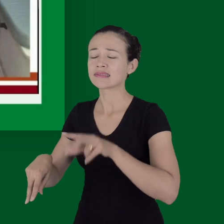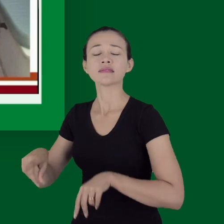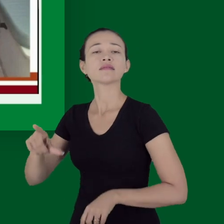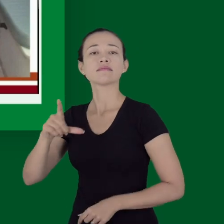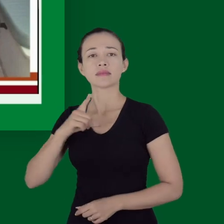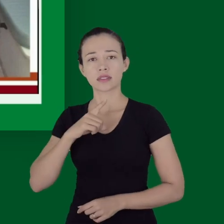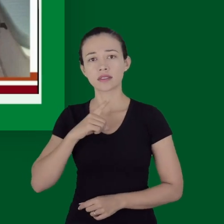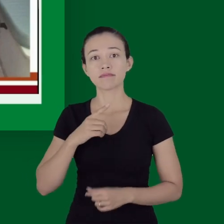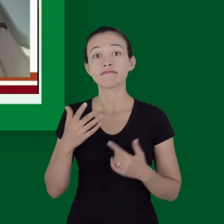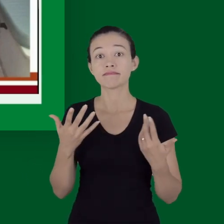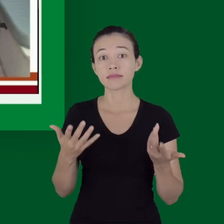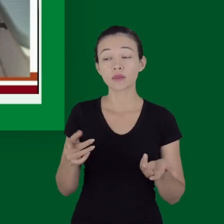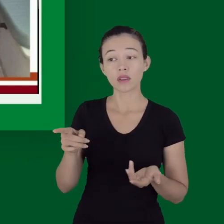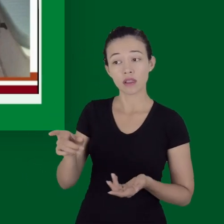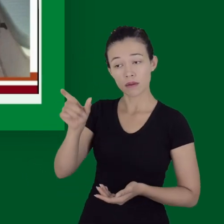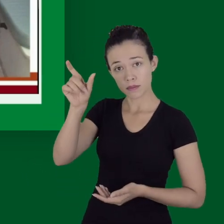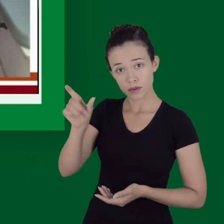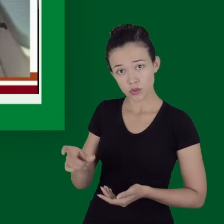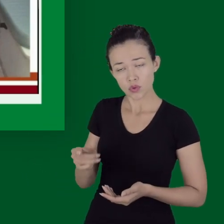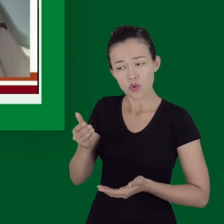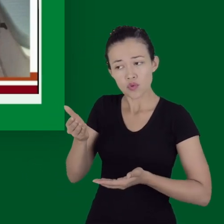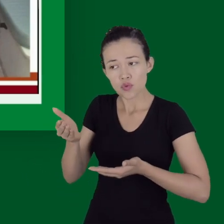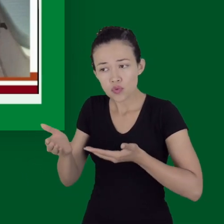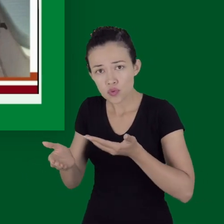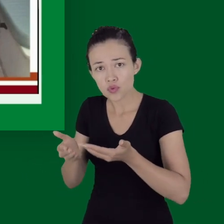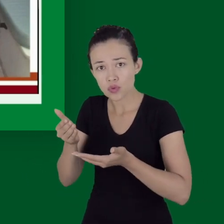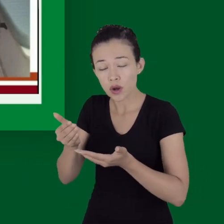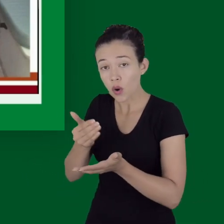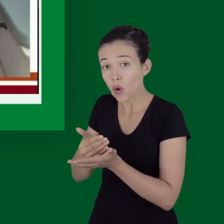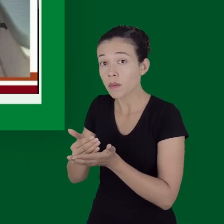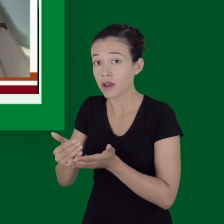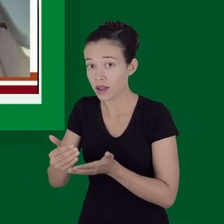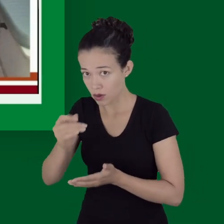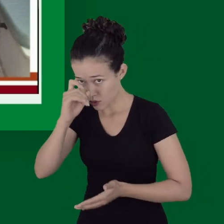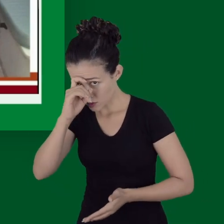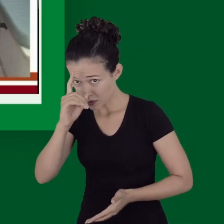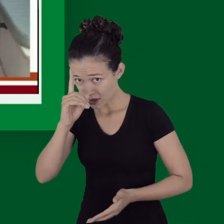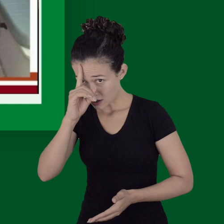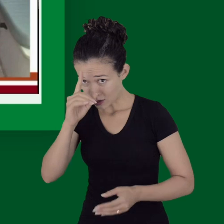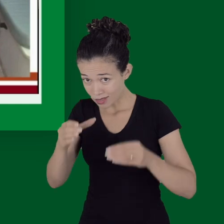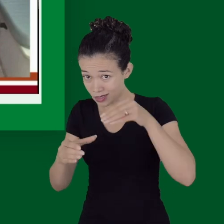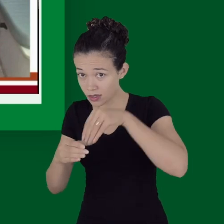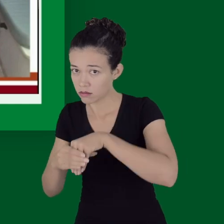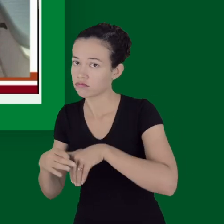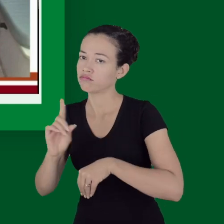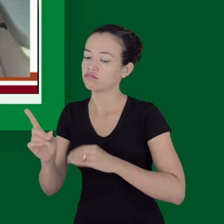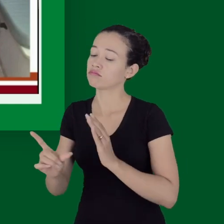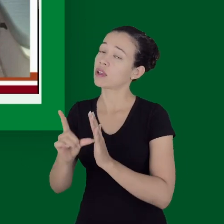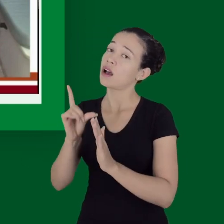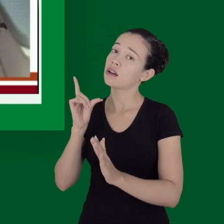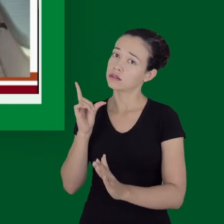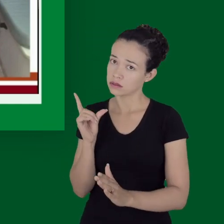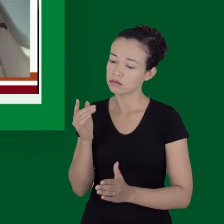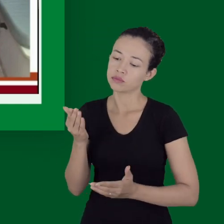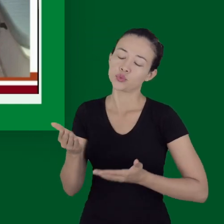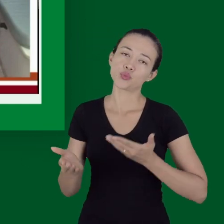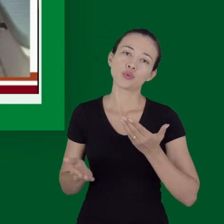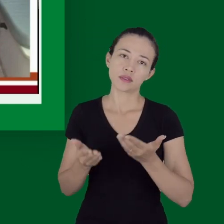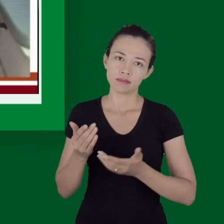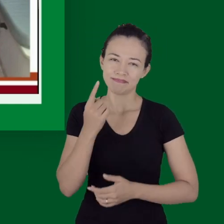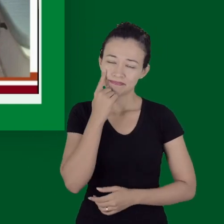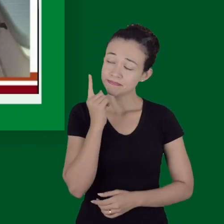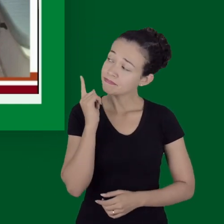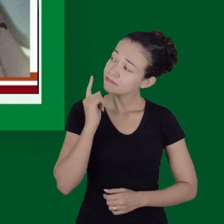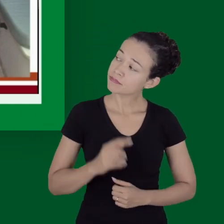atendimentos PR hospitalar e é muito importante enfatizar que o manejo desses pacientes já inicia no ap